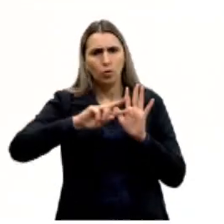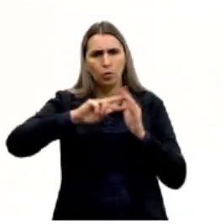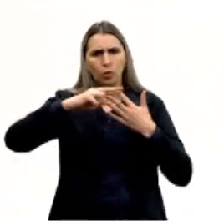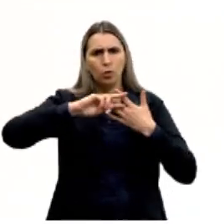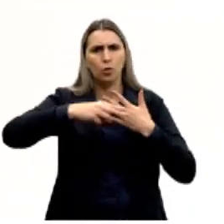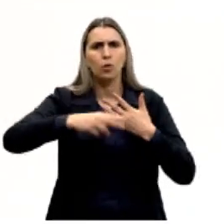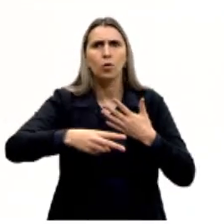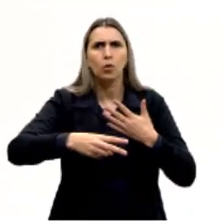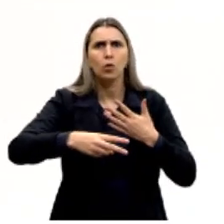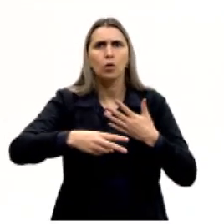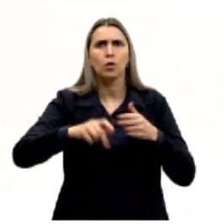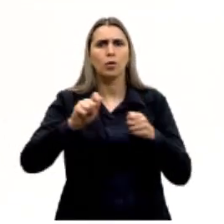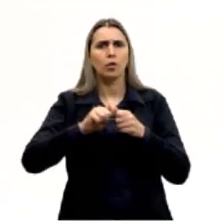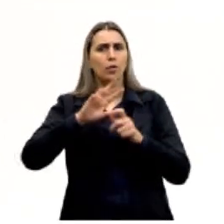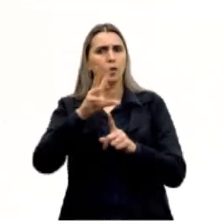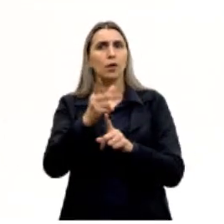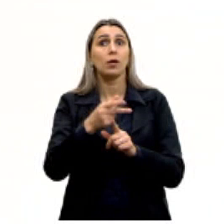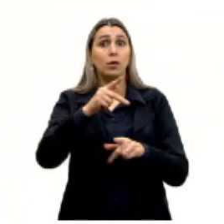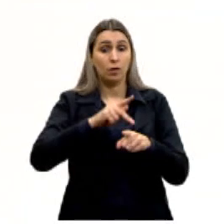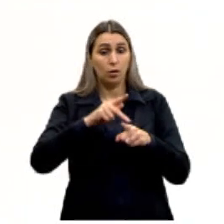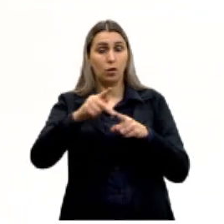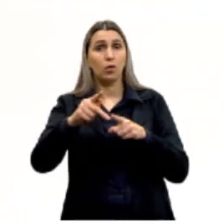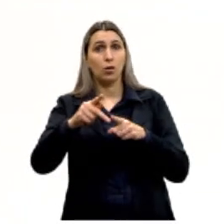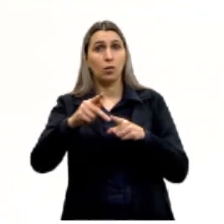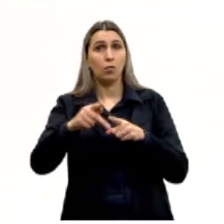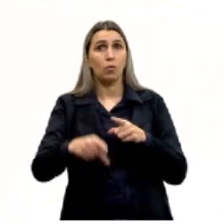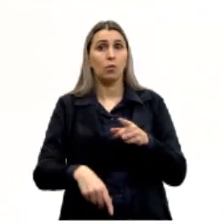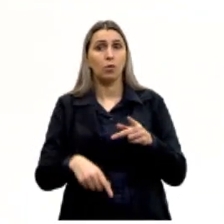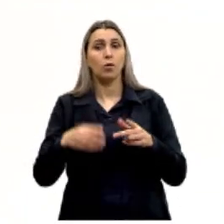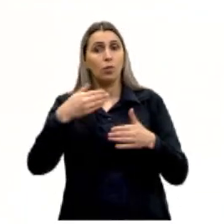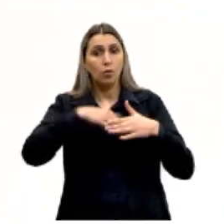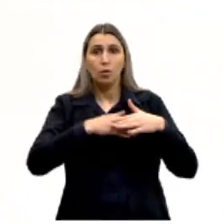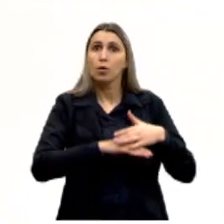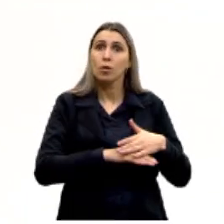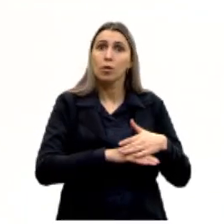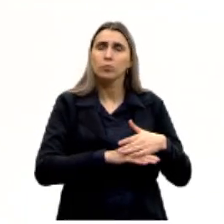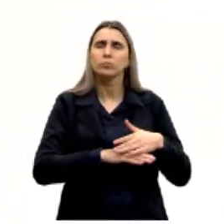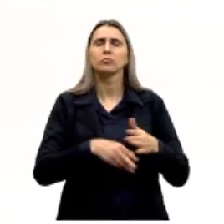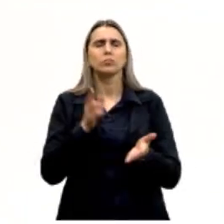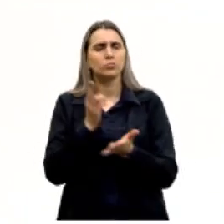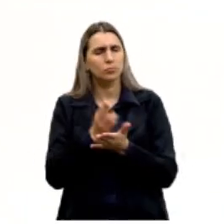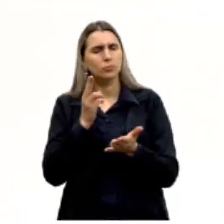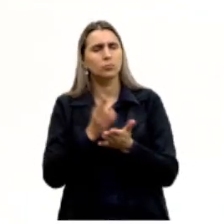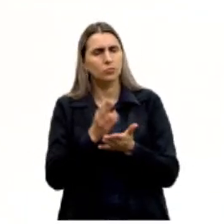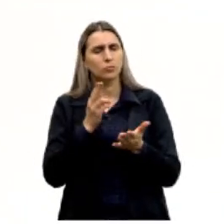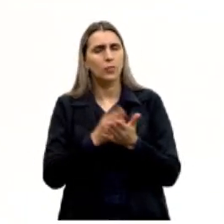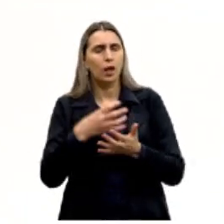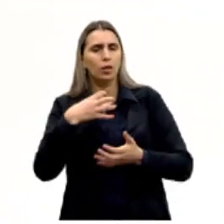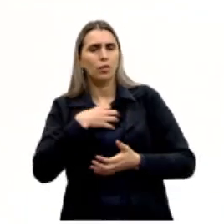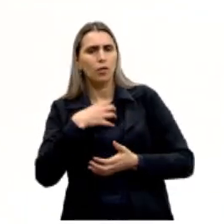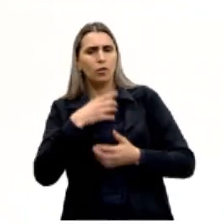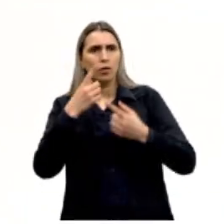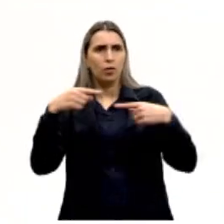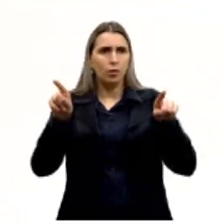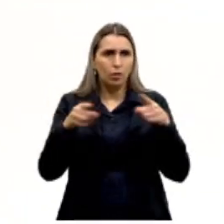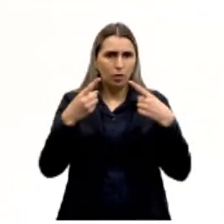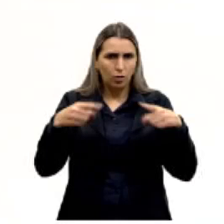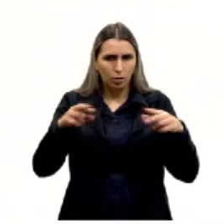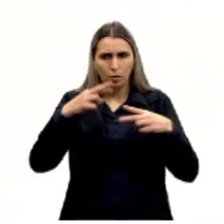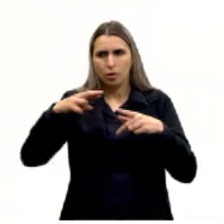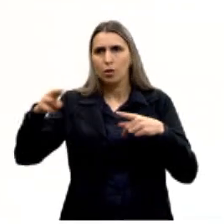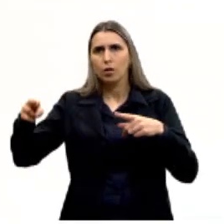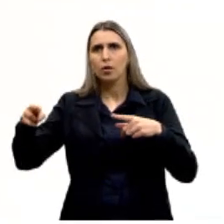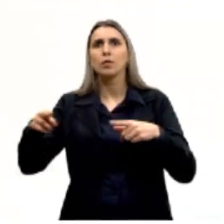consequências fazem arte pura guardados os eternos ritmos da vida e